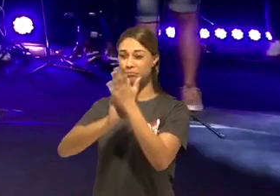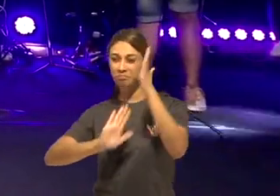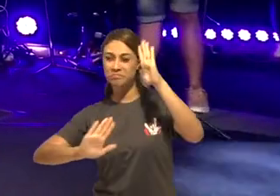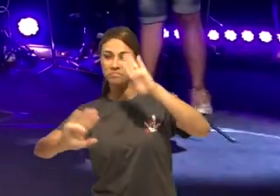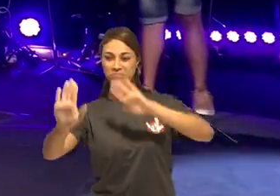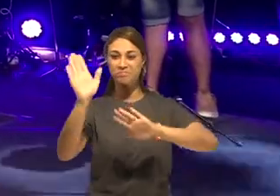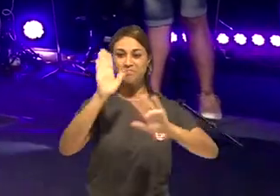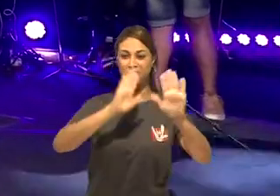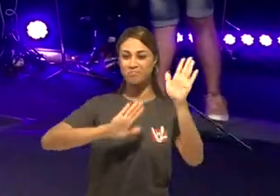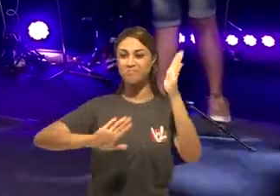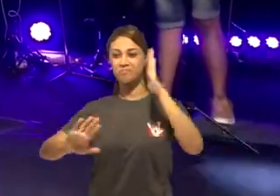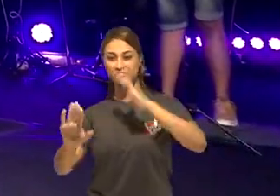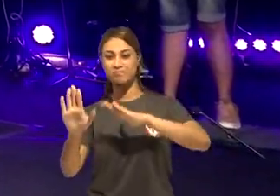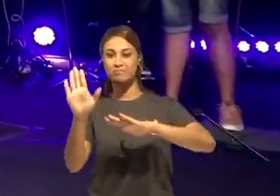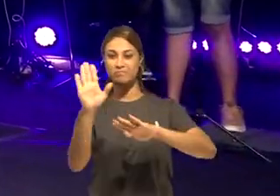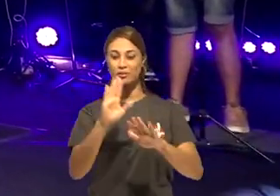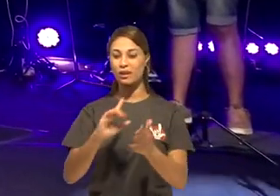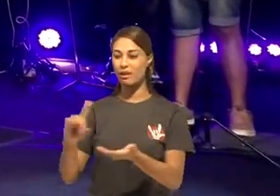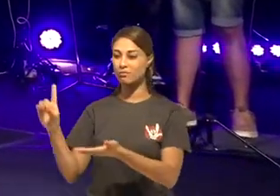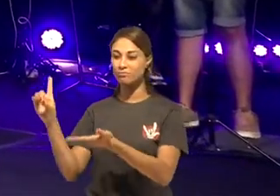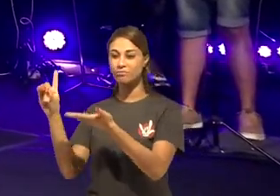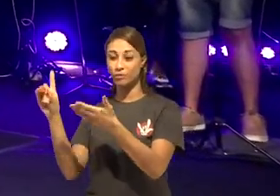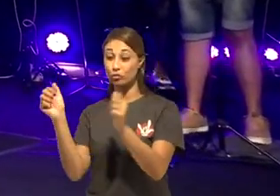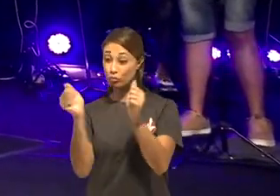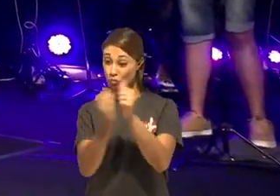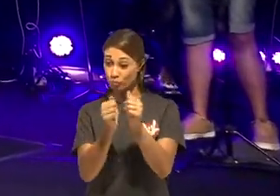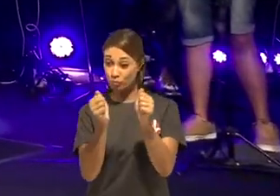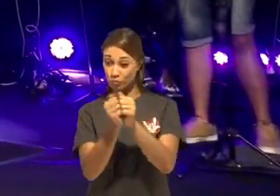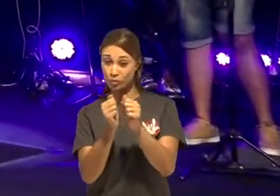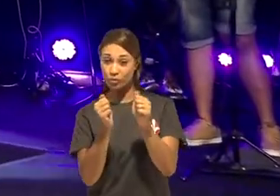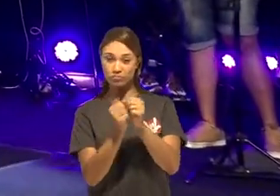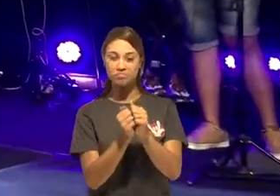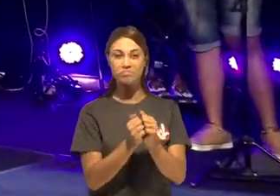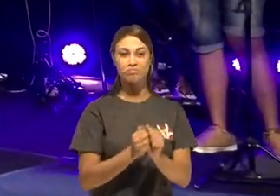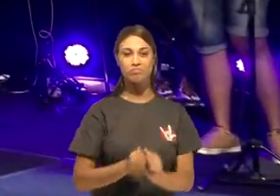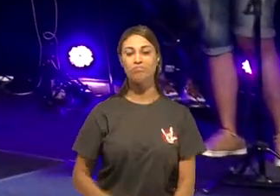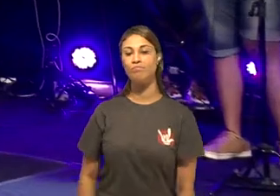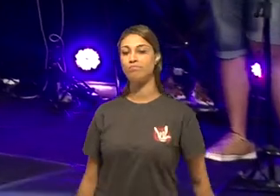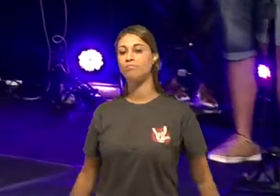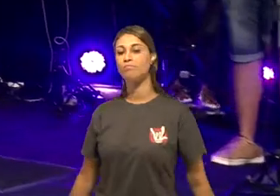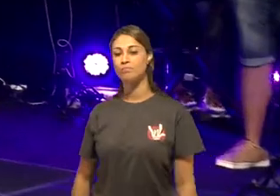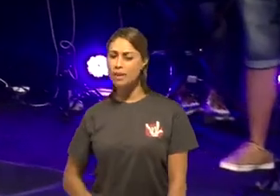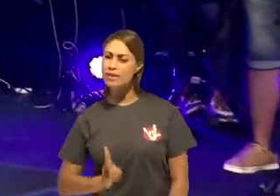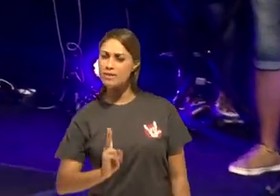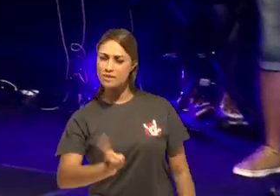Espírito em direção ao nosso amado. Sem saber, sempre